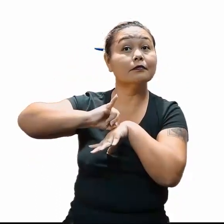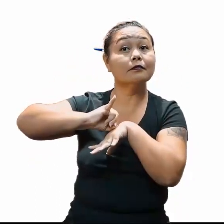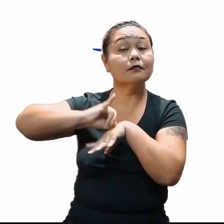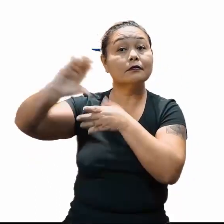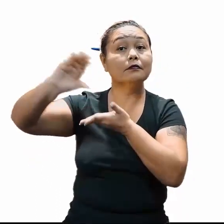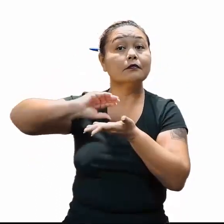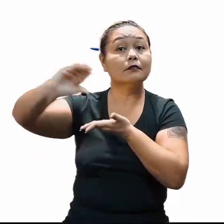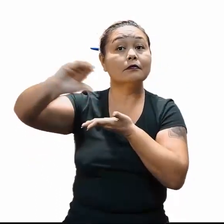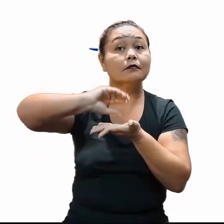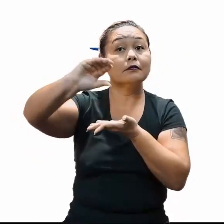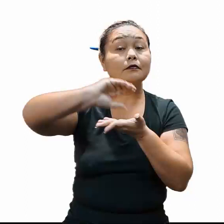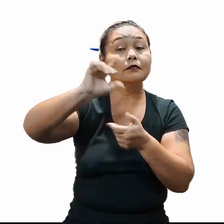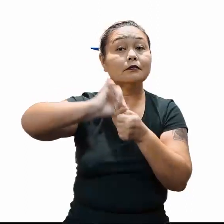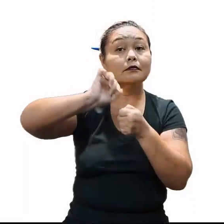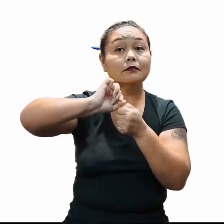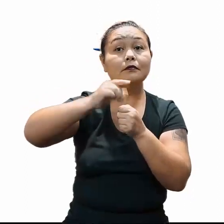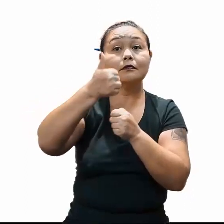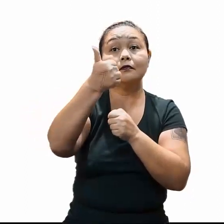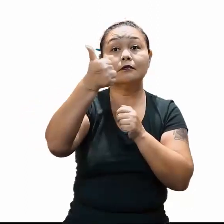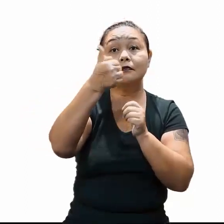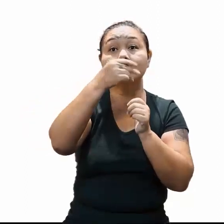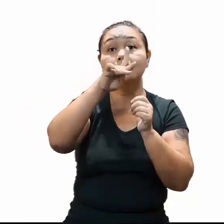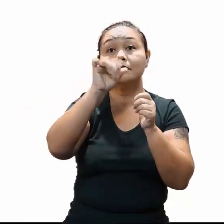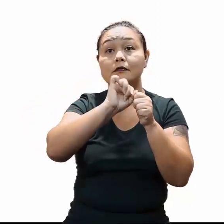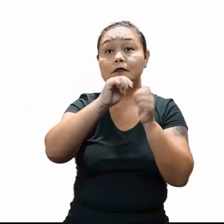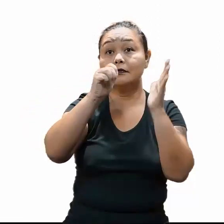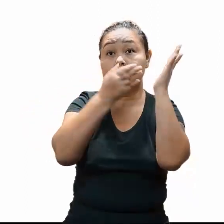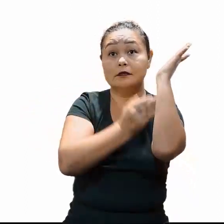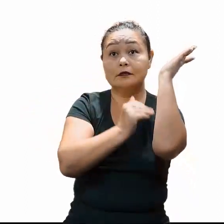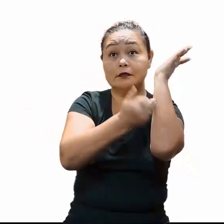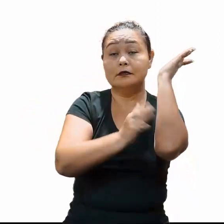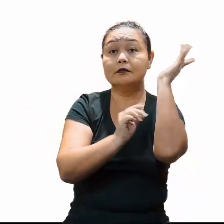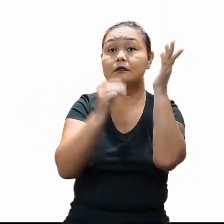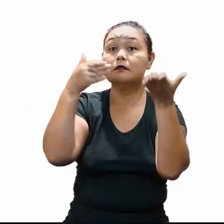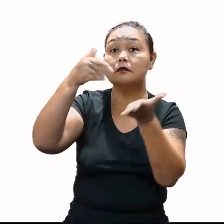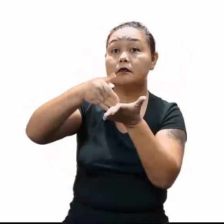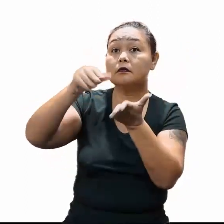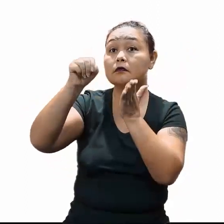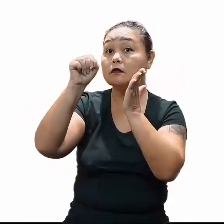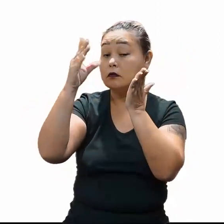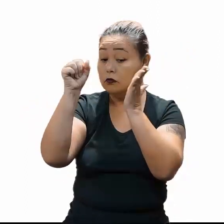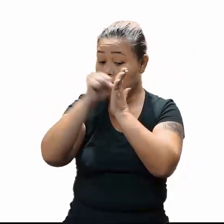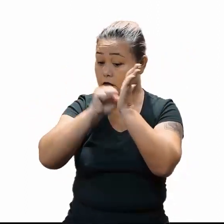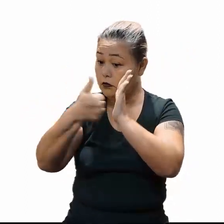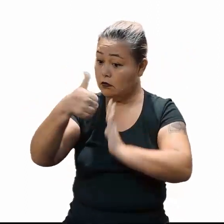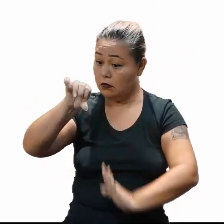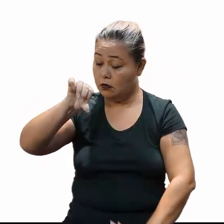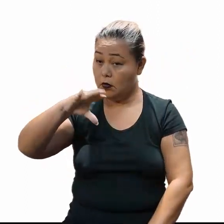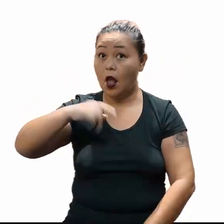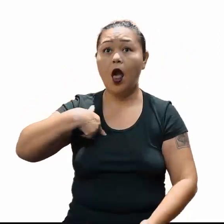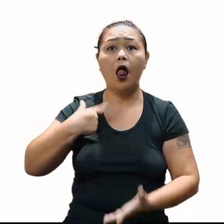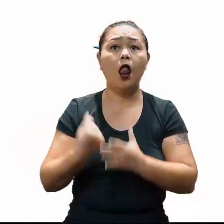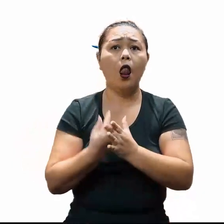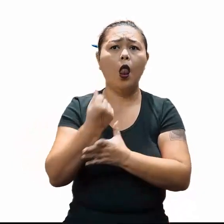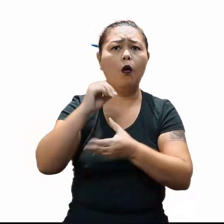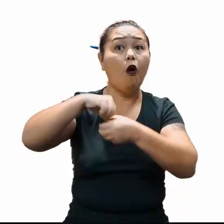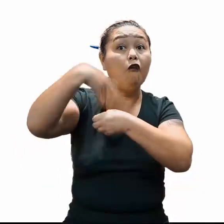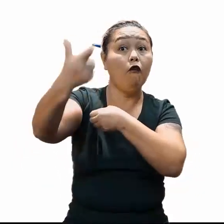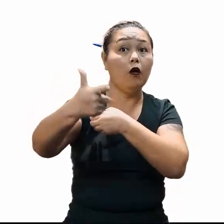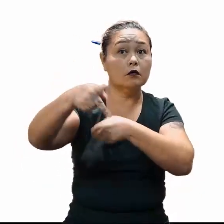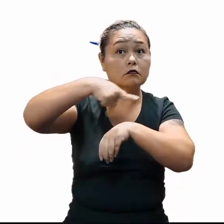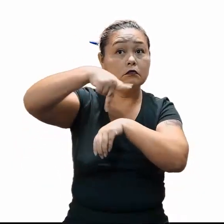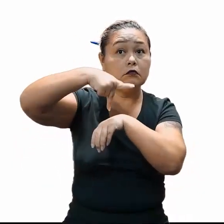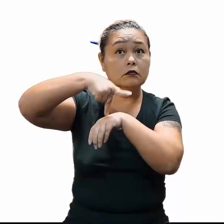financiar o primeiro ciclo da borracha. Nas últimas décadas do século XIX, o capitalismo estrangeiro